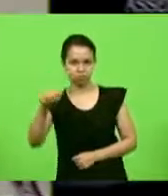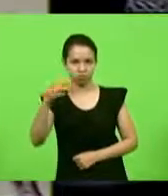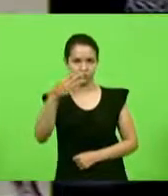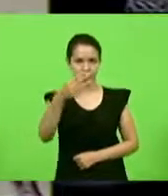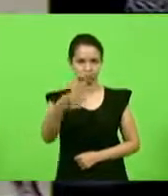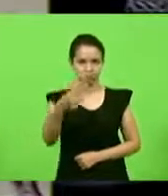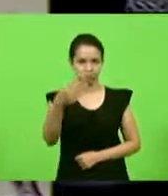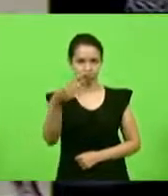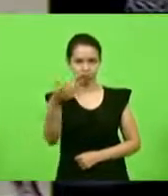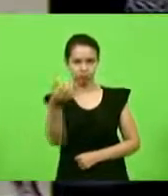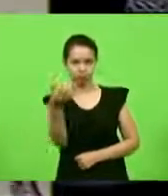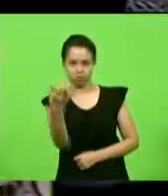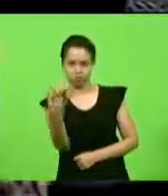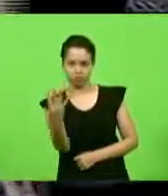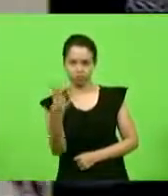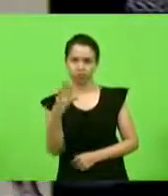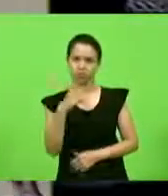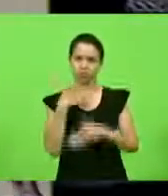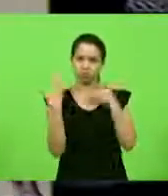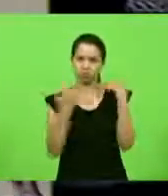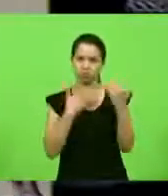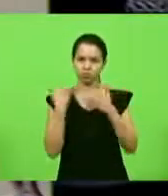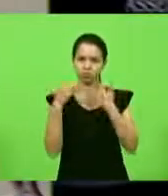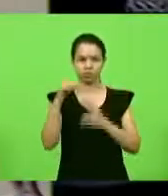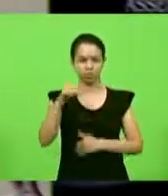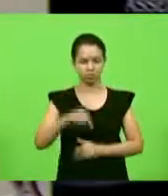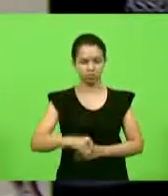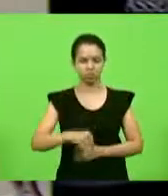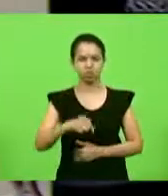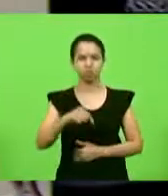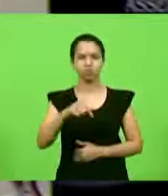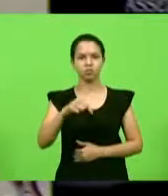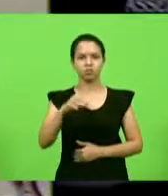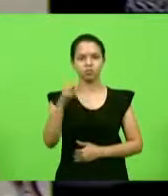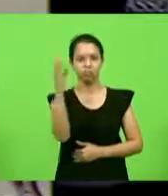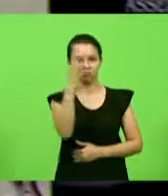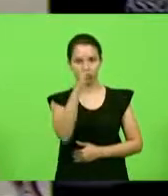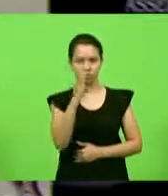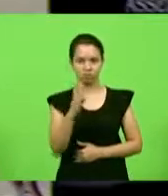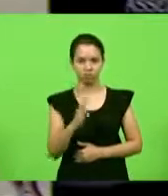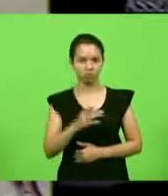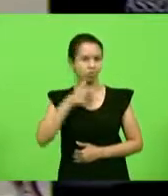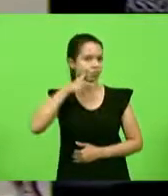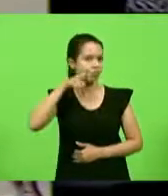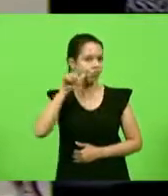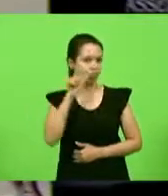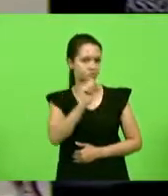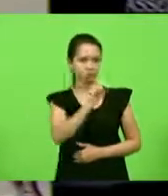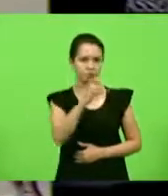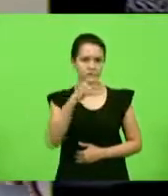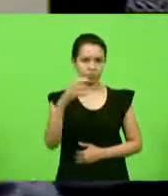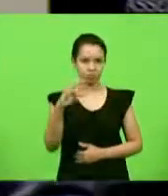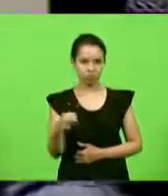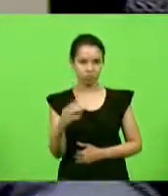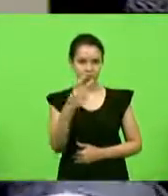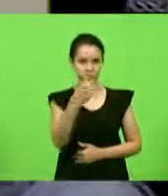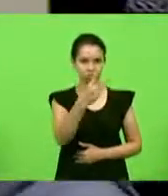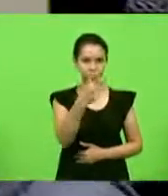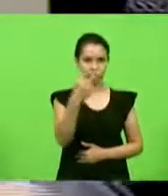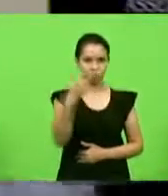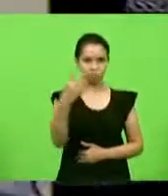337.364 óbitos no nosso país. Santa Catarina ontem chegou à marca de 224.